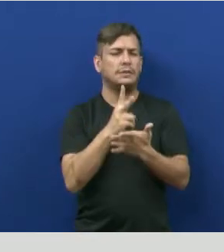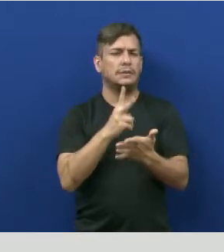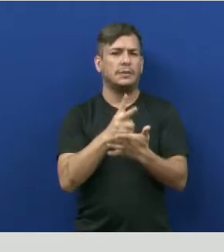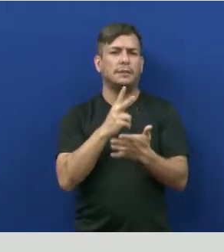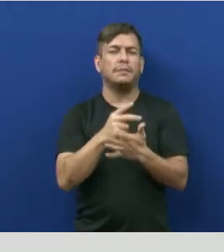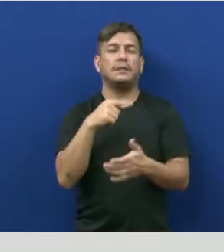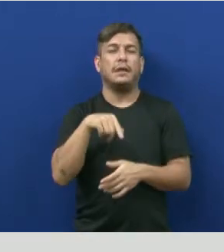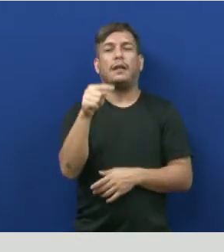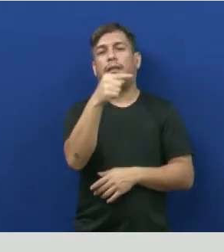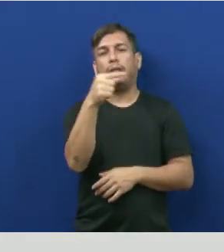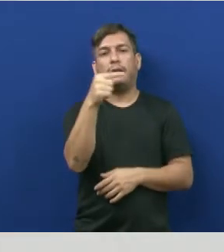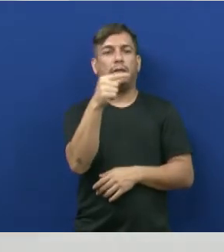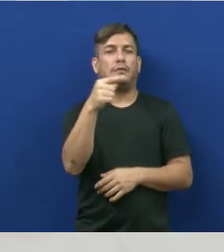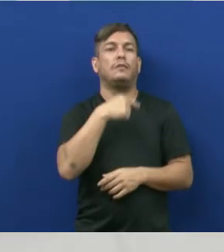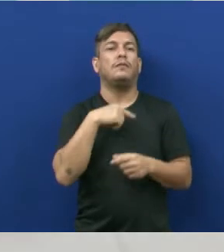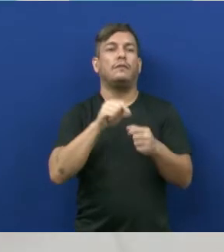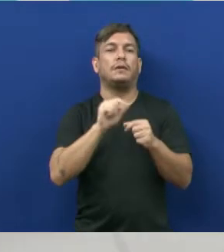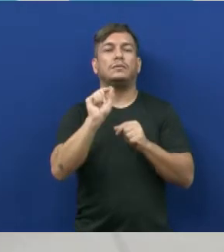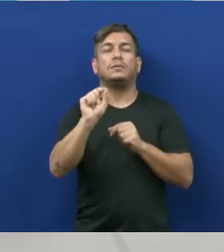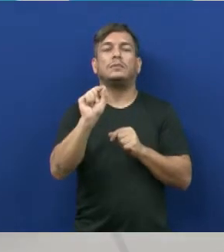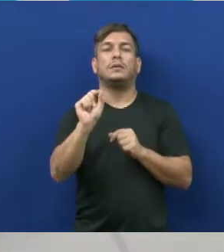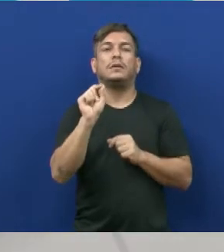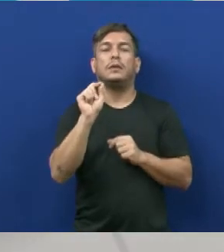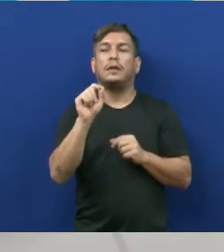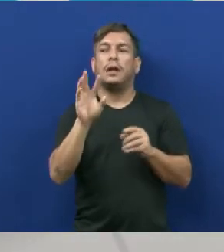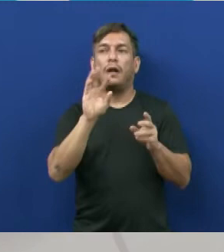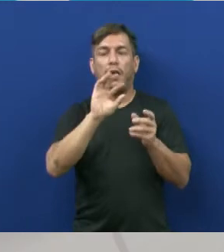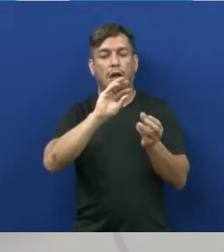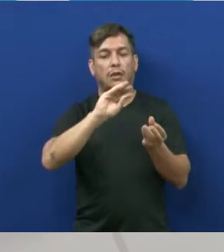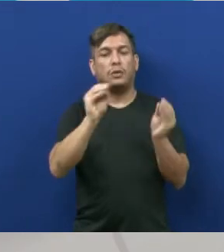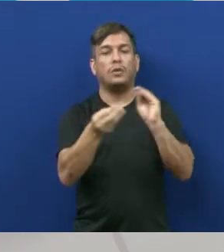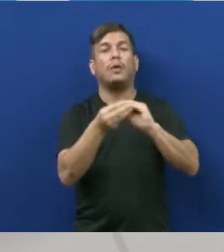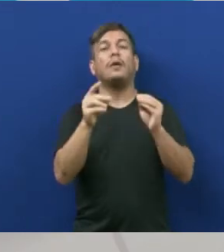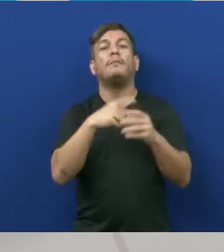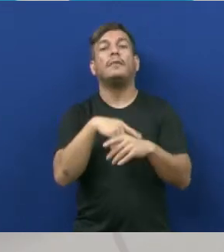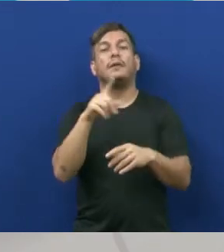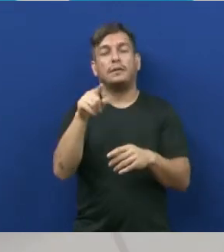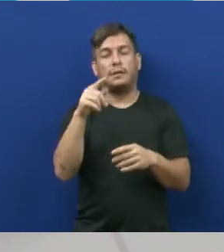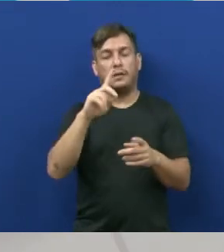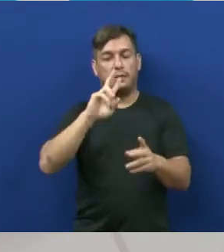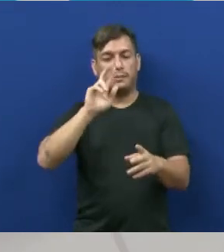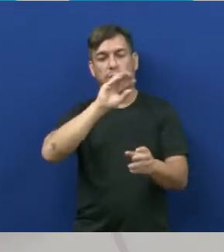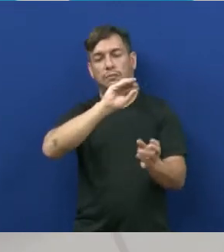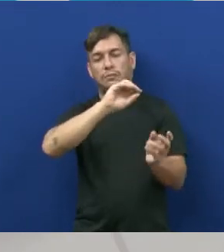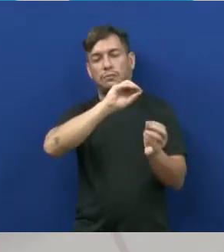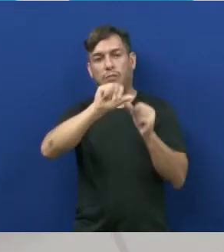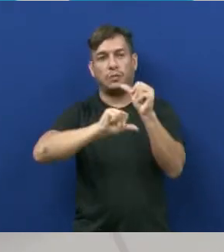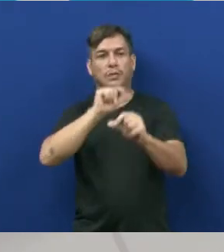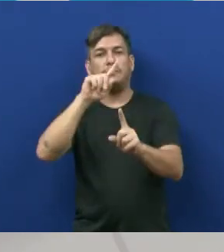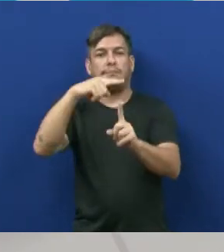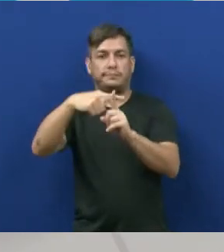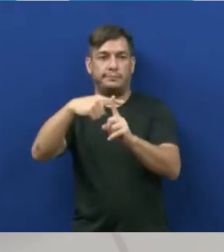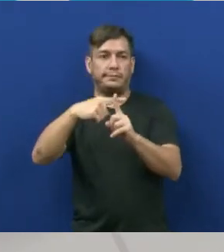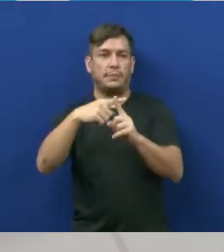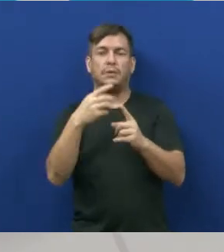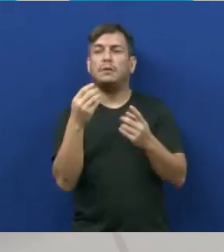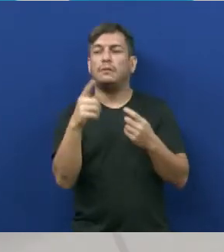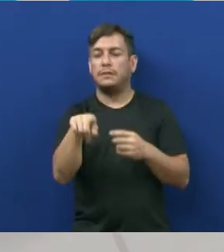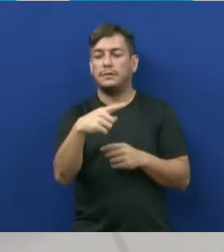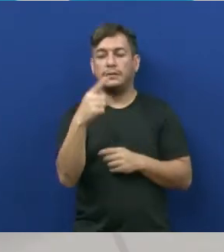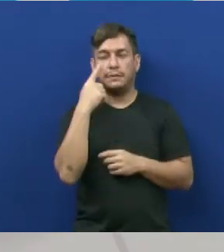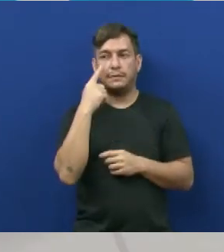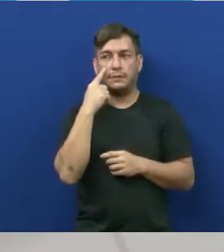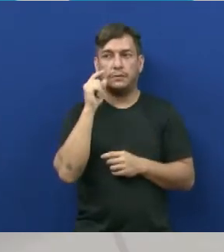for negativo, eu faço esse jogo que é para o expoente se transformar em algo positivo e eu poder resolver. Então, o que ficou aí para vocês